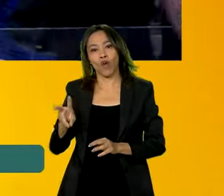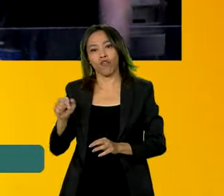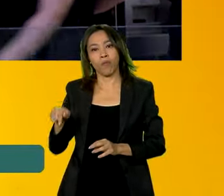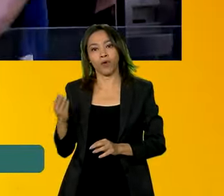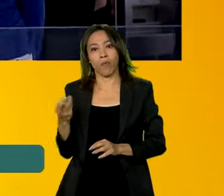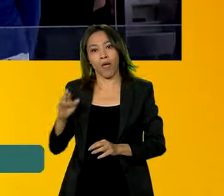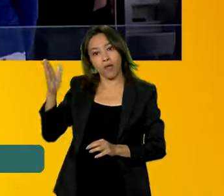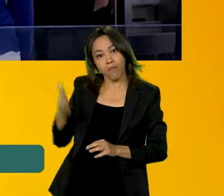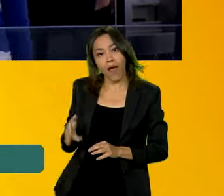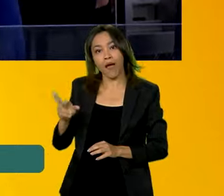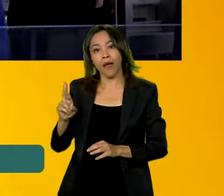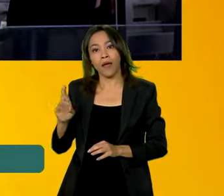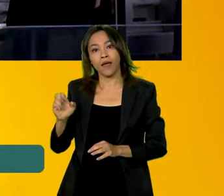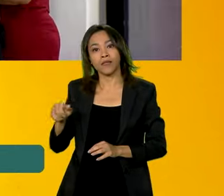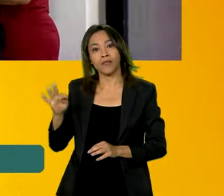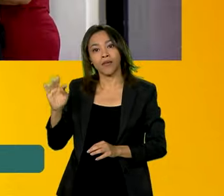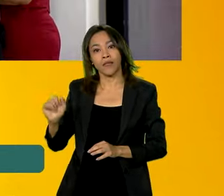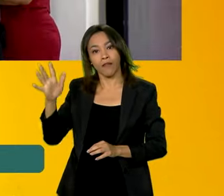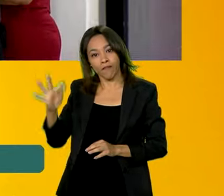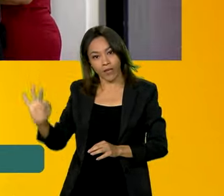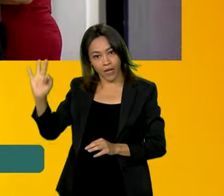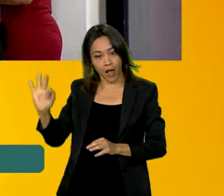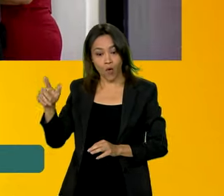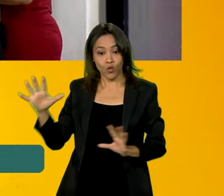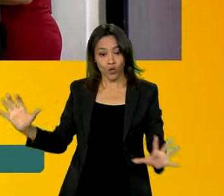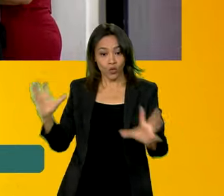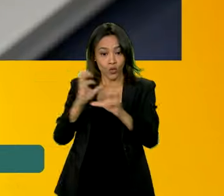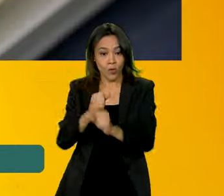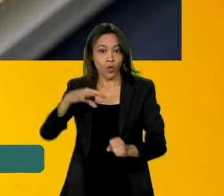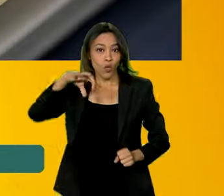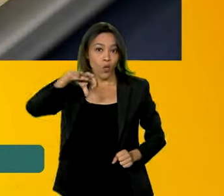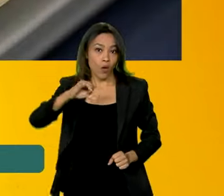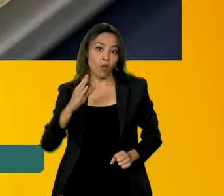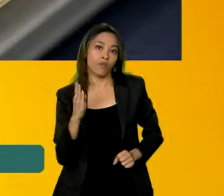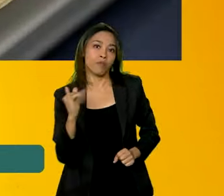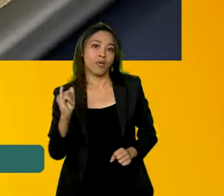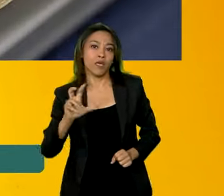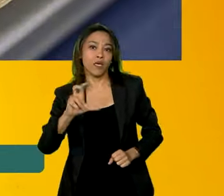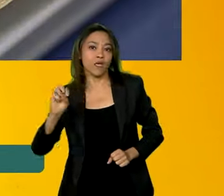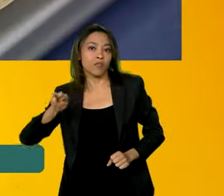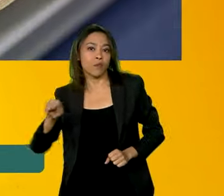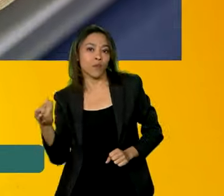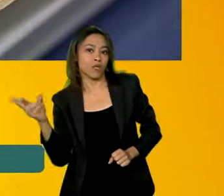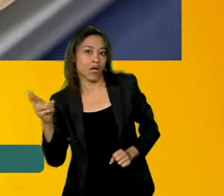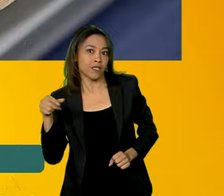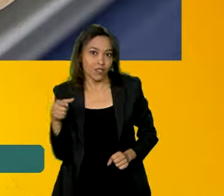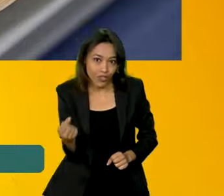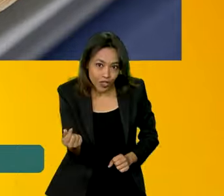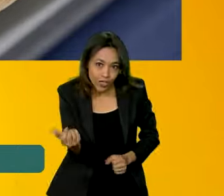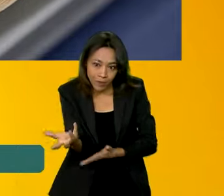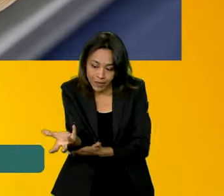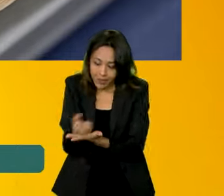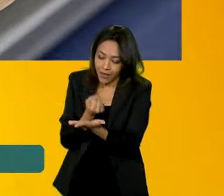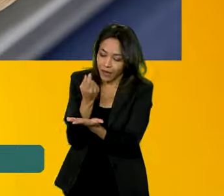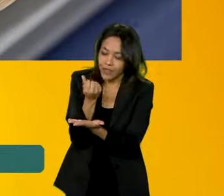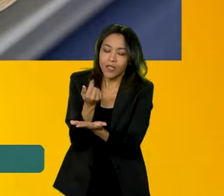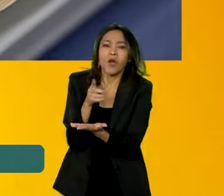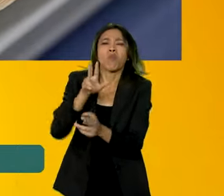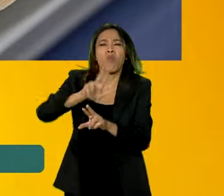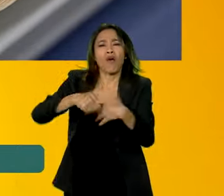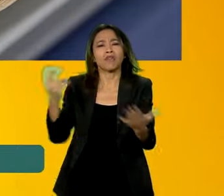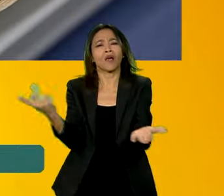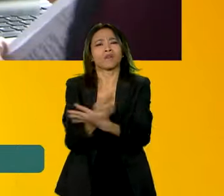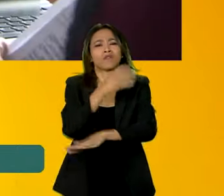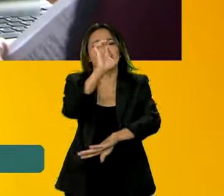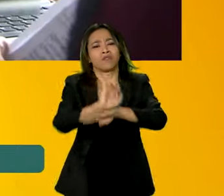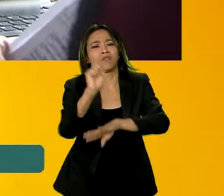www.gov.br/Receita Federal. Juntas, as instituições somam 9 bilhões e meio de reais. Por causa do estado de calamidade lá no Rio